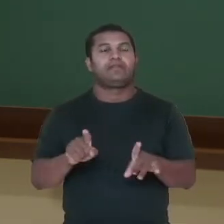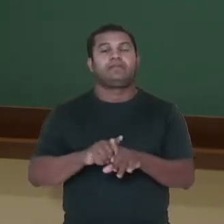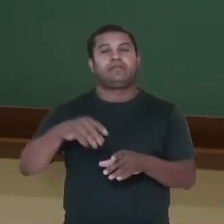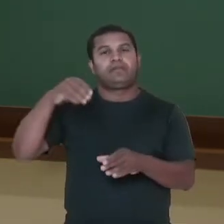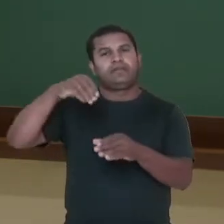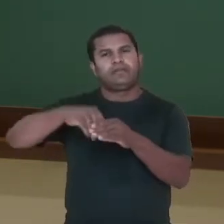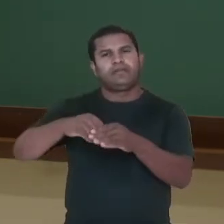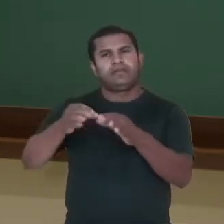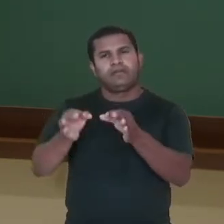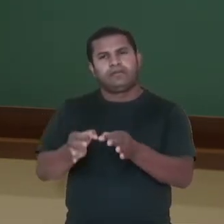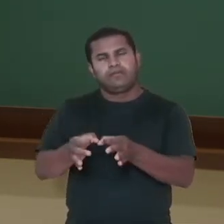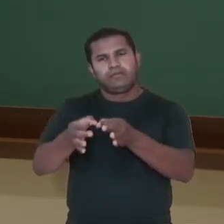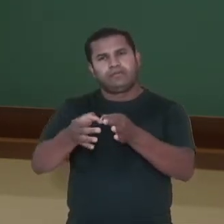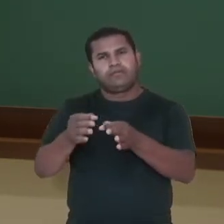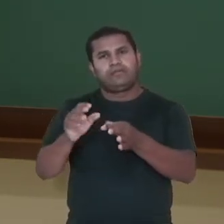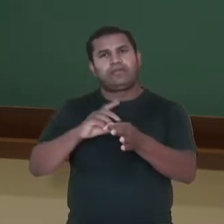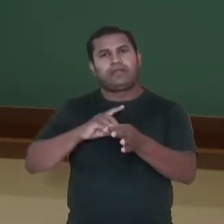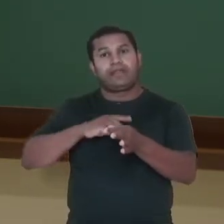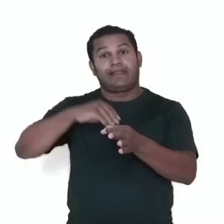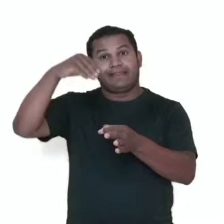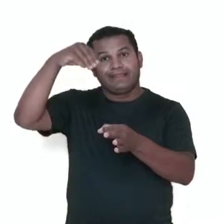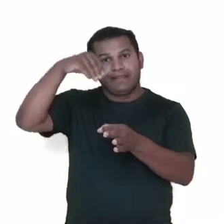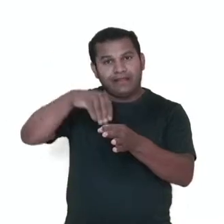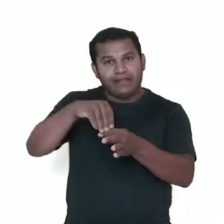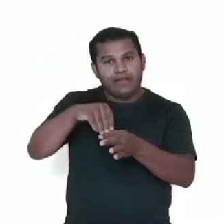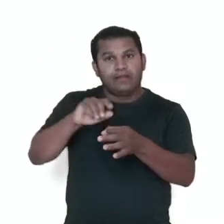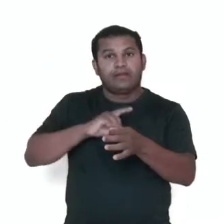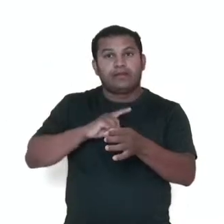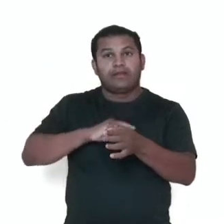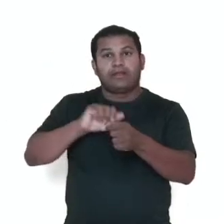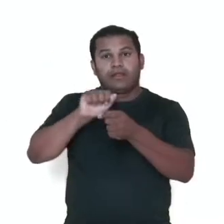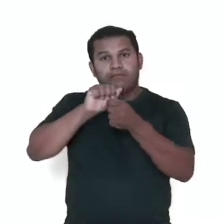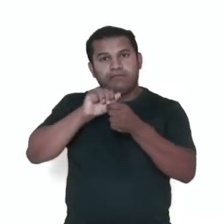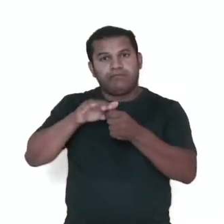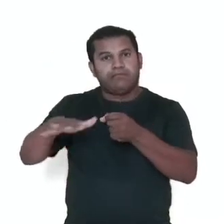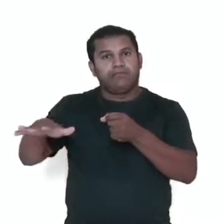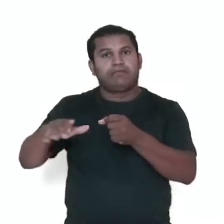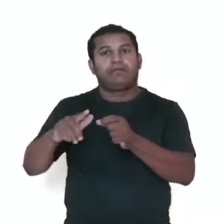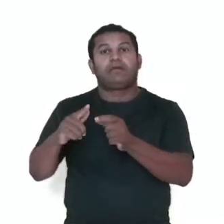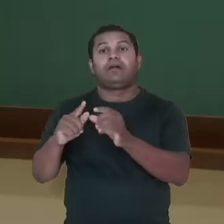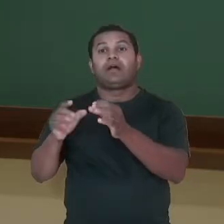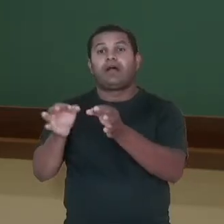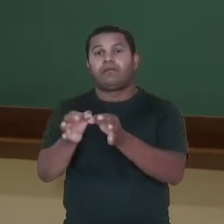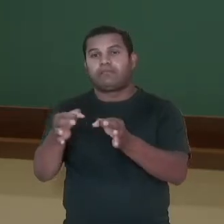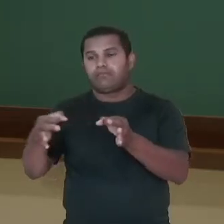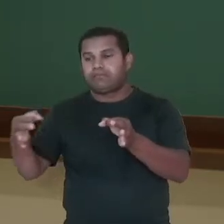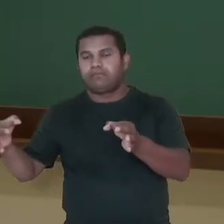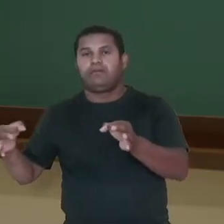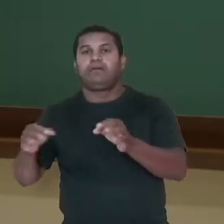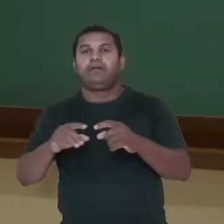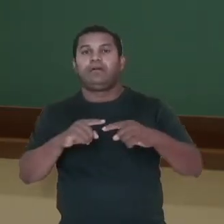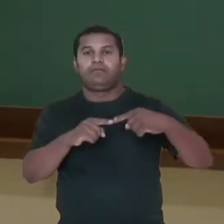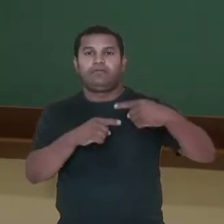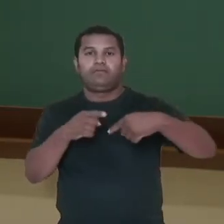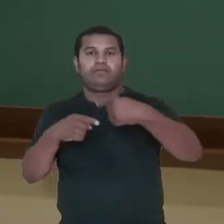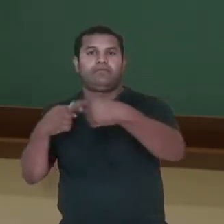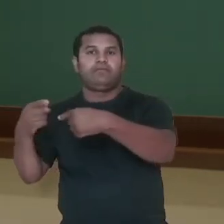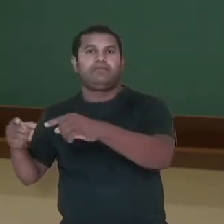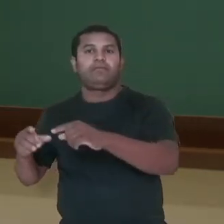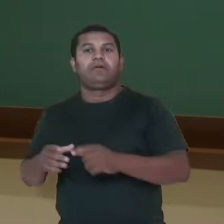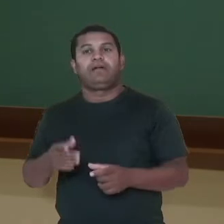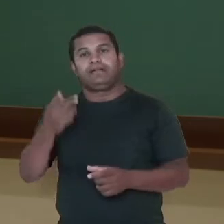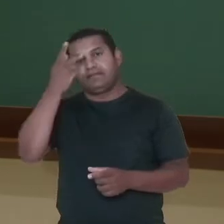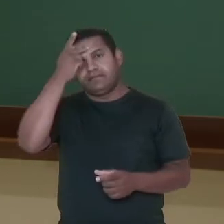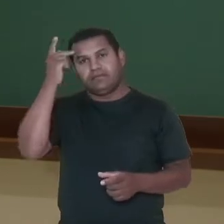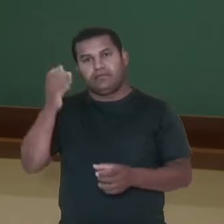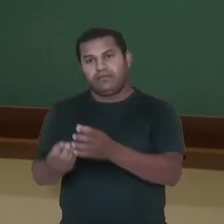chamar que é apenas a unidade de transmissibilidade genética que responde pela hereditariedade de um caráter, ok? Então,